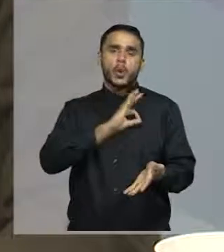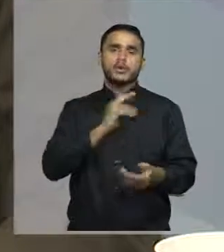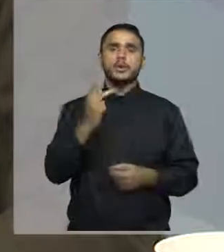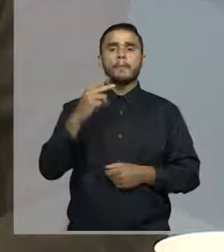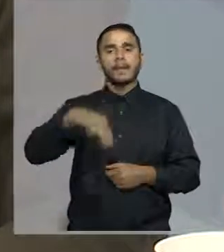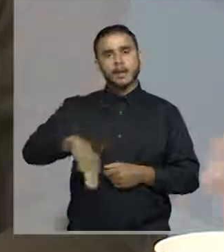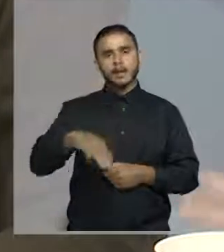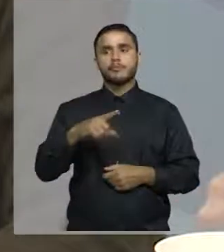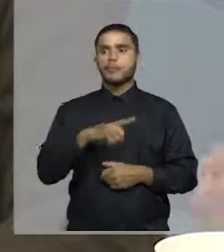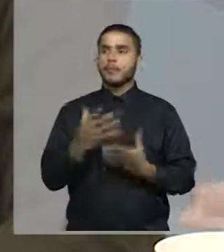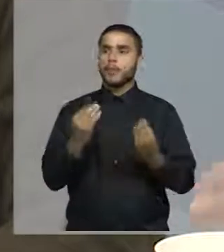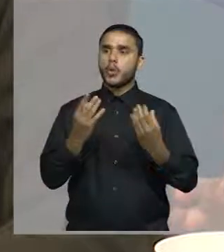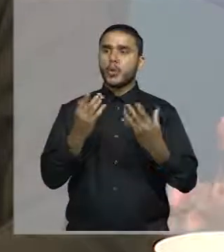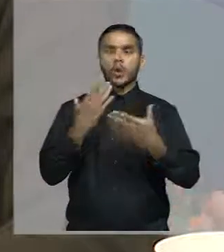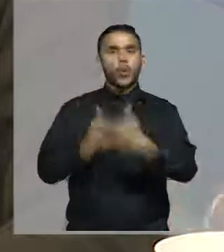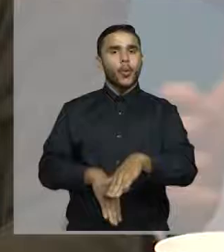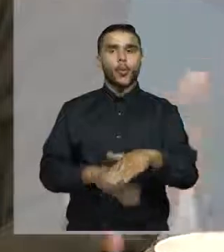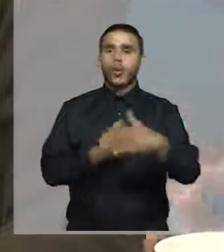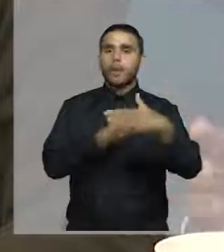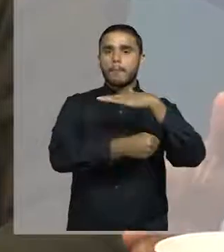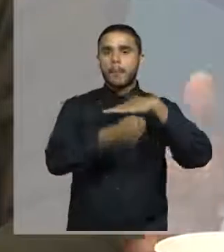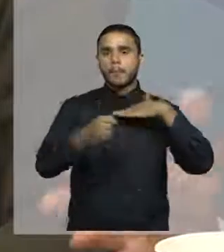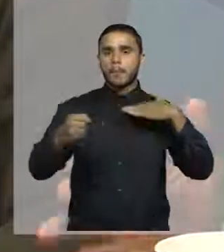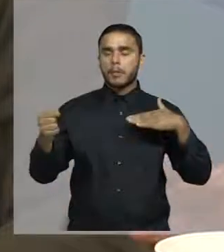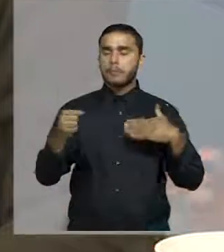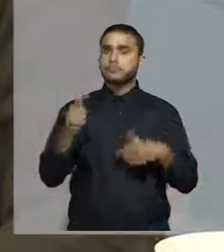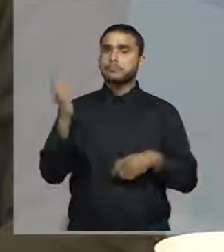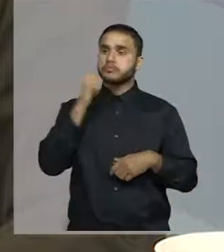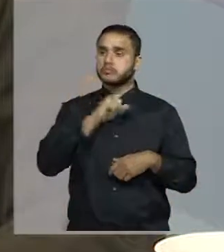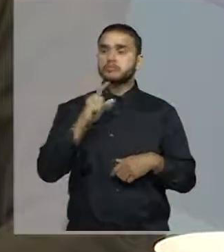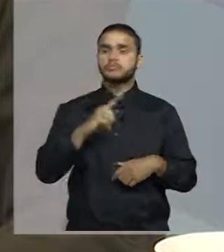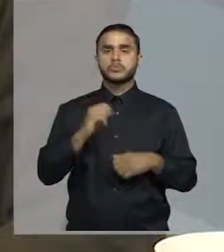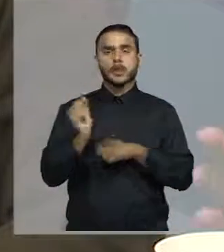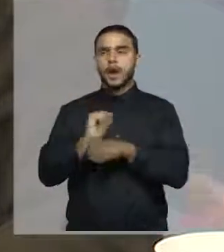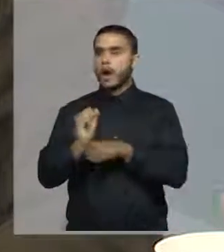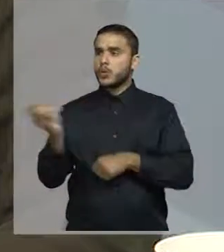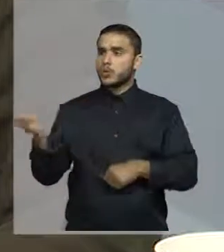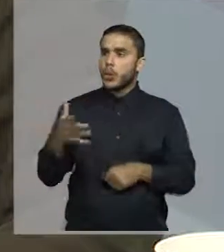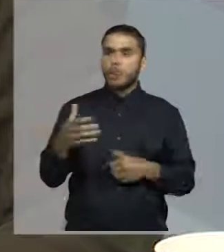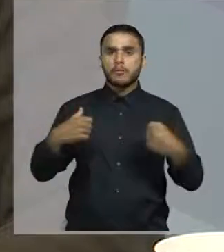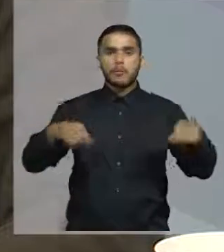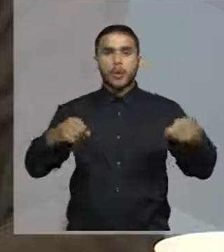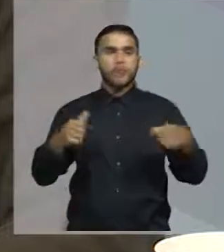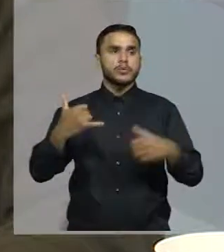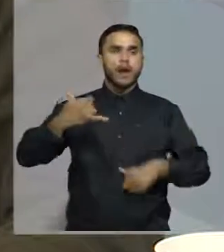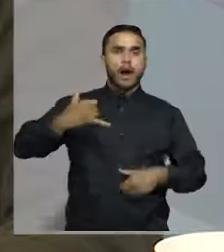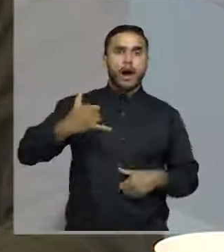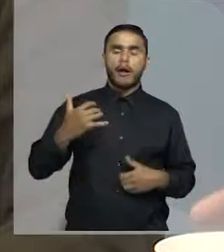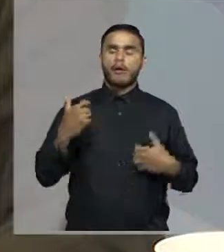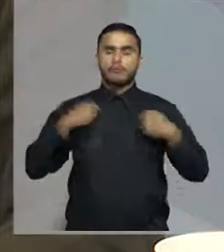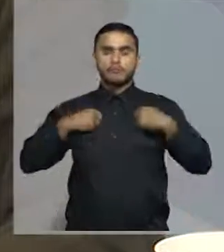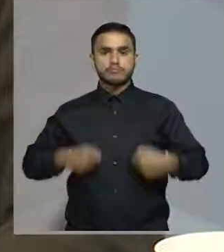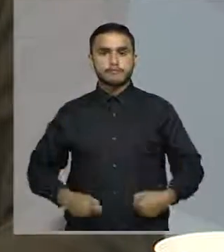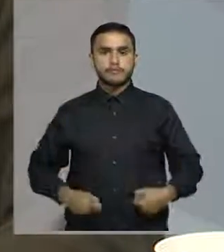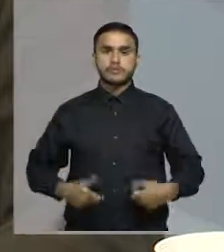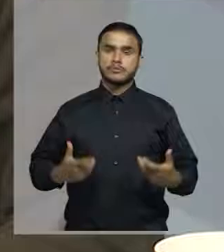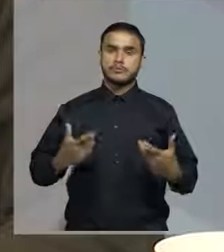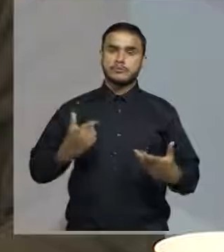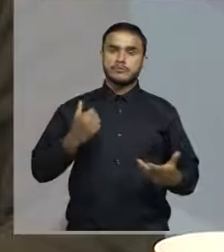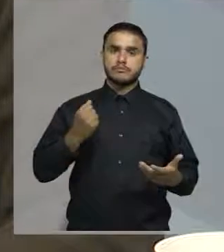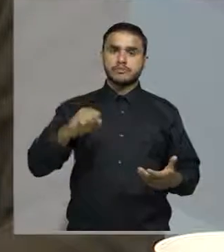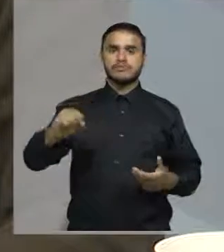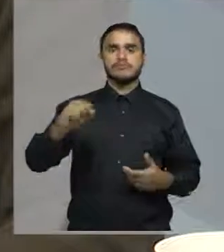preventiva, mas por maior que seja o contingente e os recursos postos à disposição de uma polícia preventiva, haverá sempre